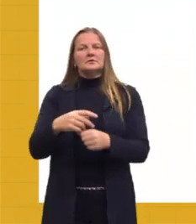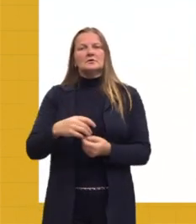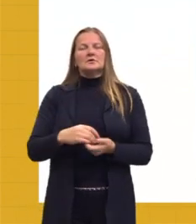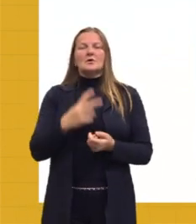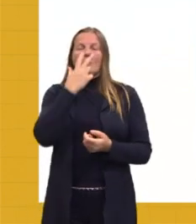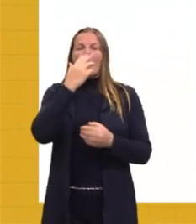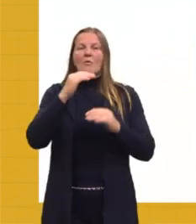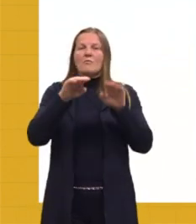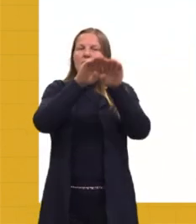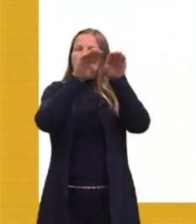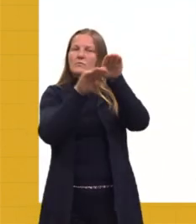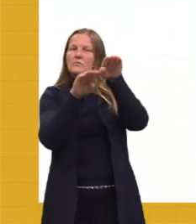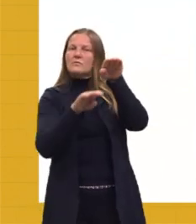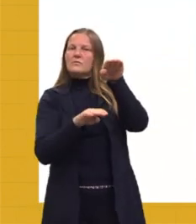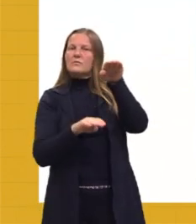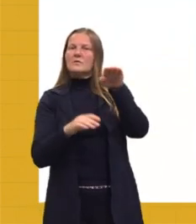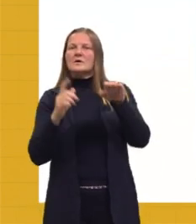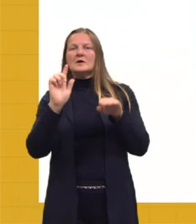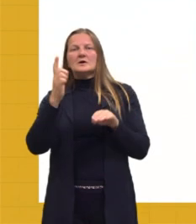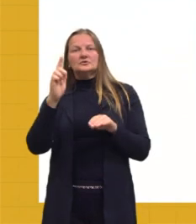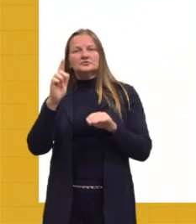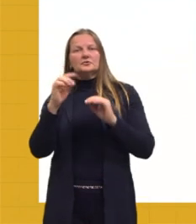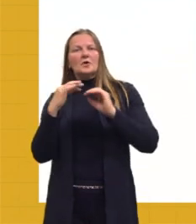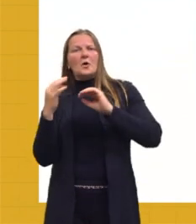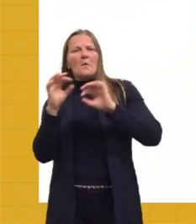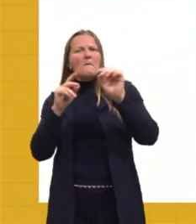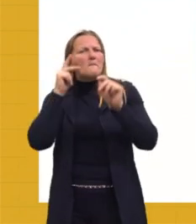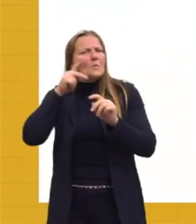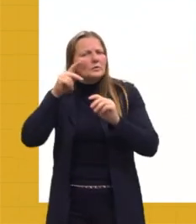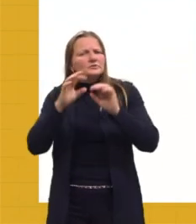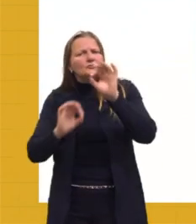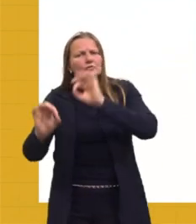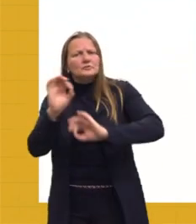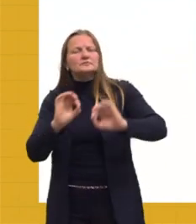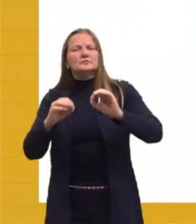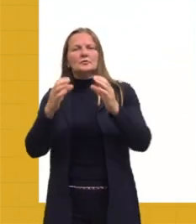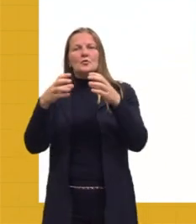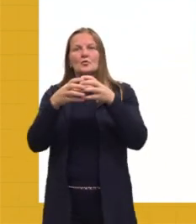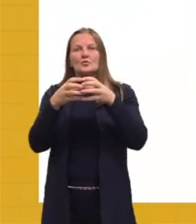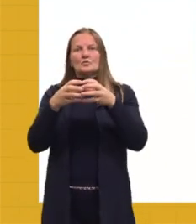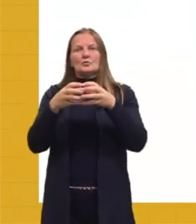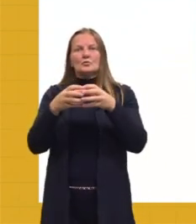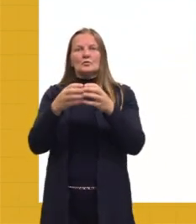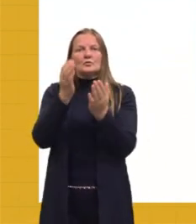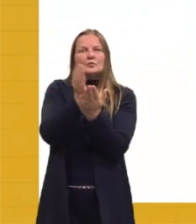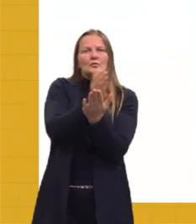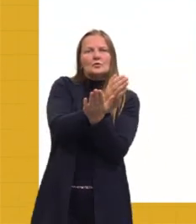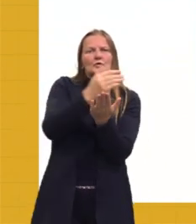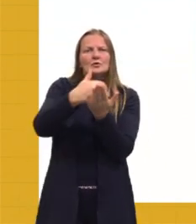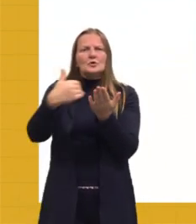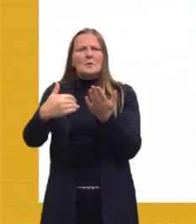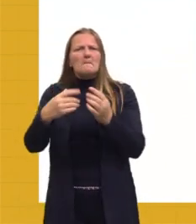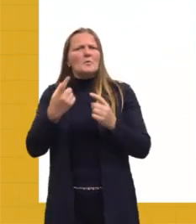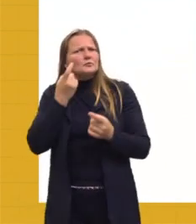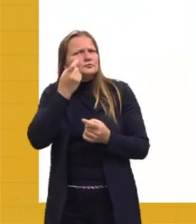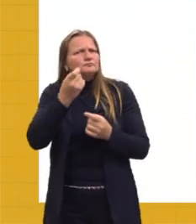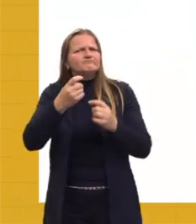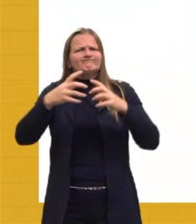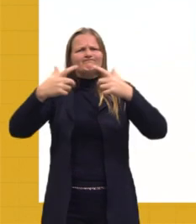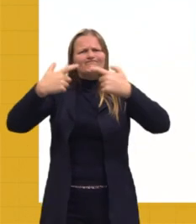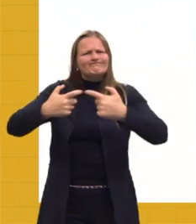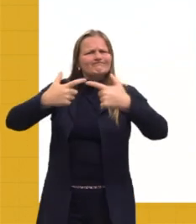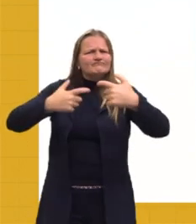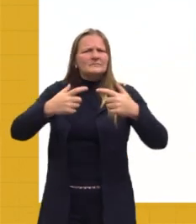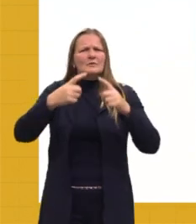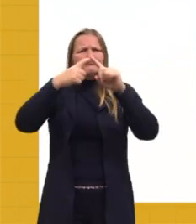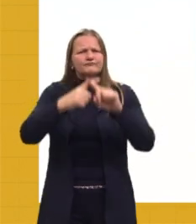nós temos justamente isso aí né uma geopolítica ordenada por essas duas dois polos né os jogos de interesses não é nessa questão